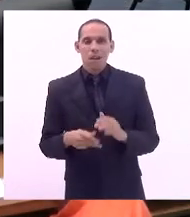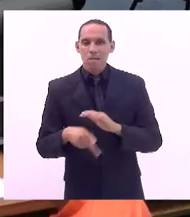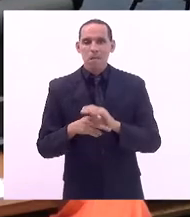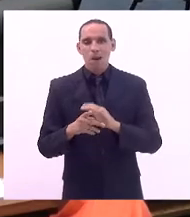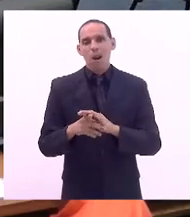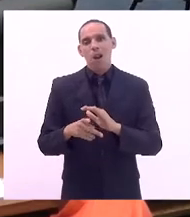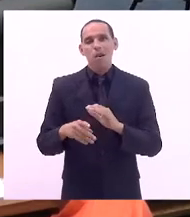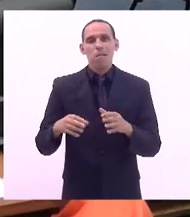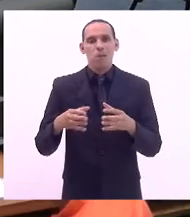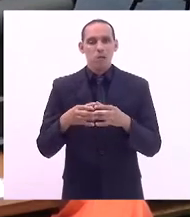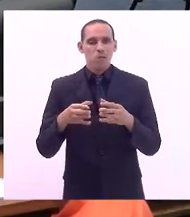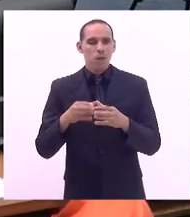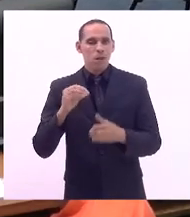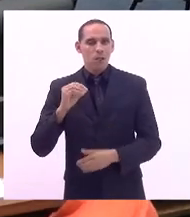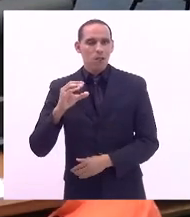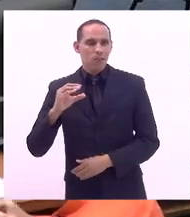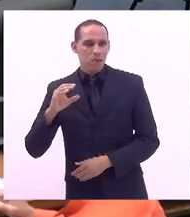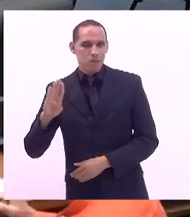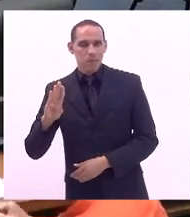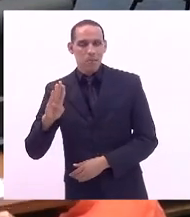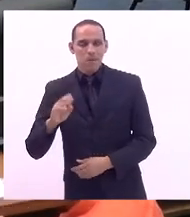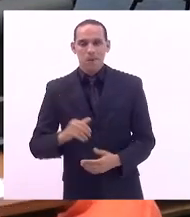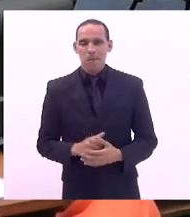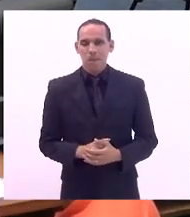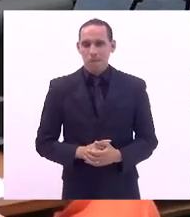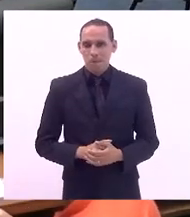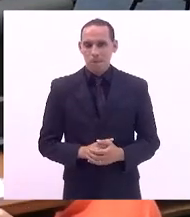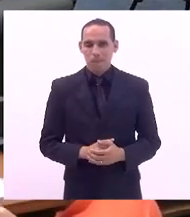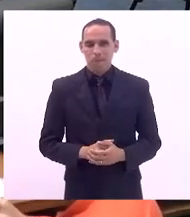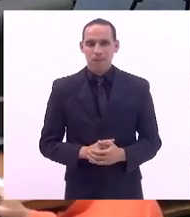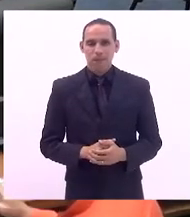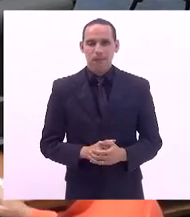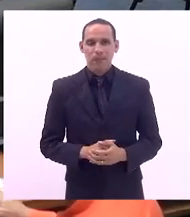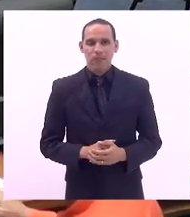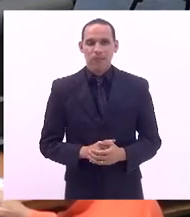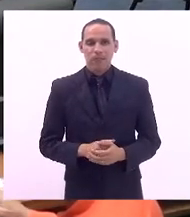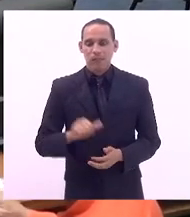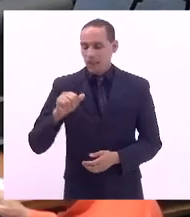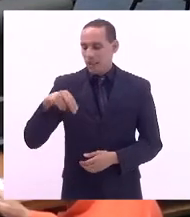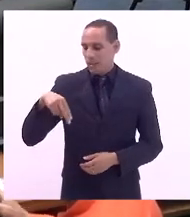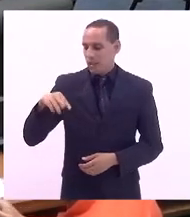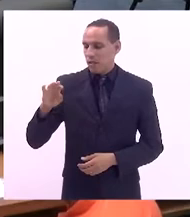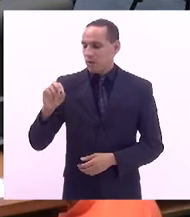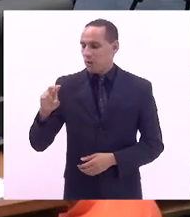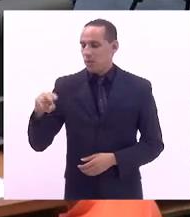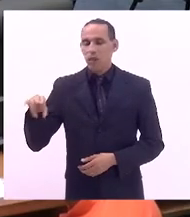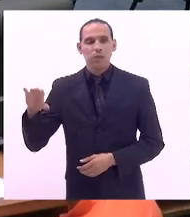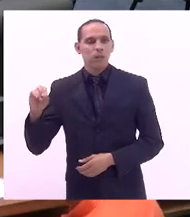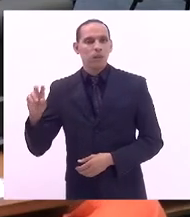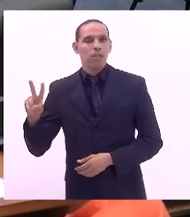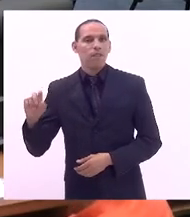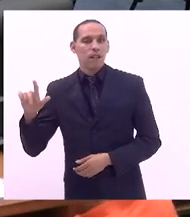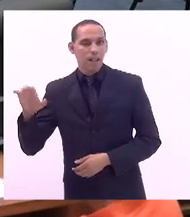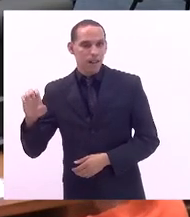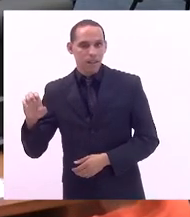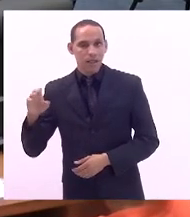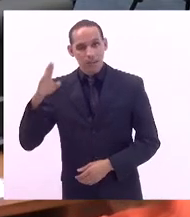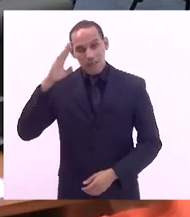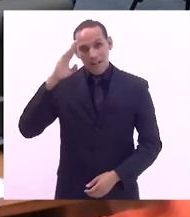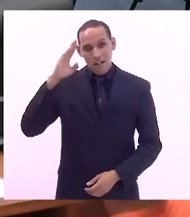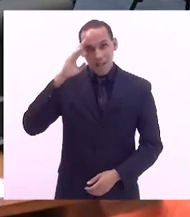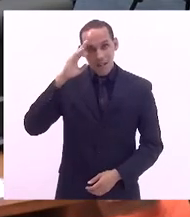ordem dos capelães do Brasil o Antônio valia Tenente Capelão